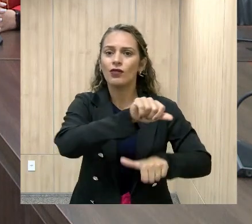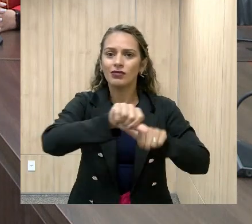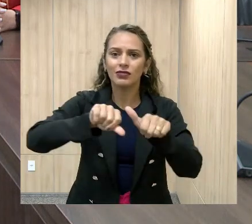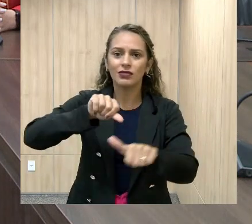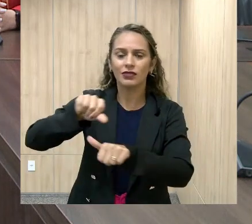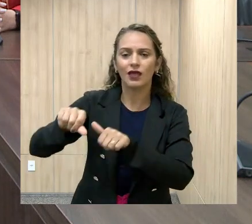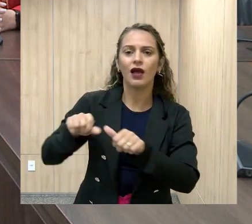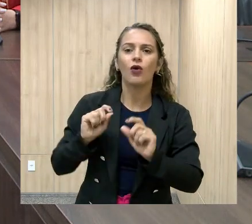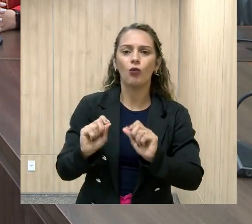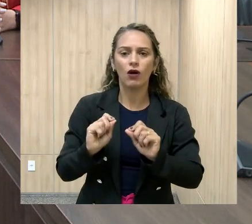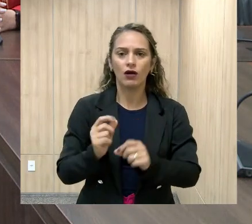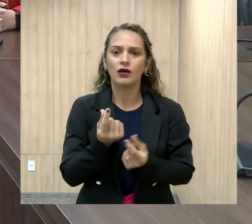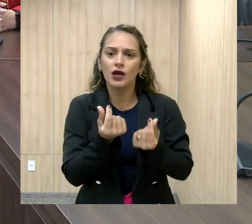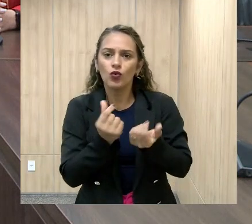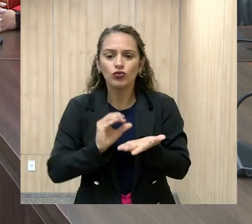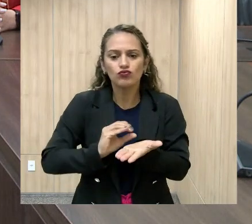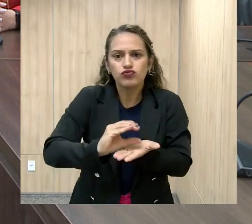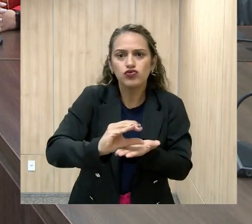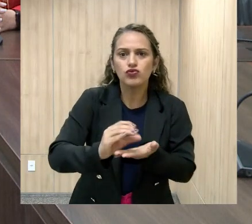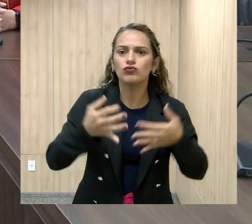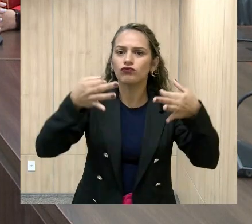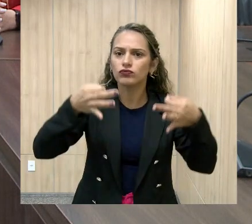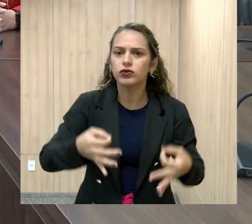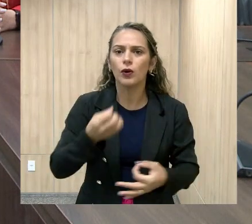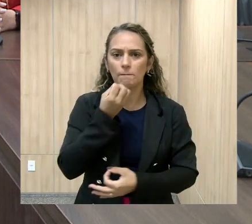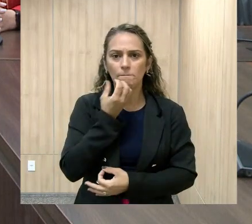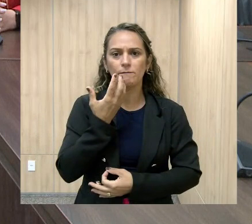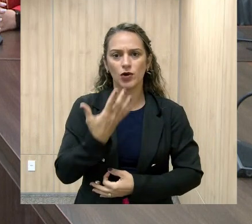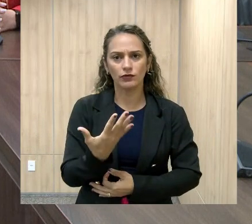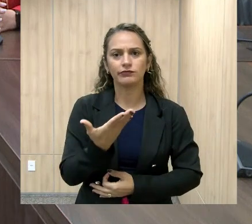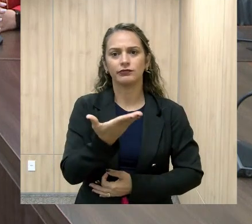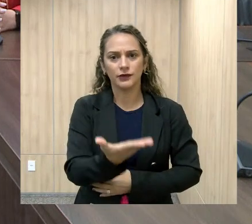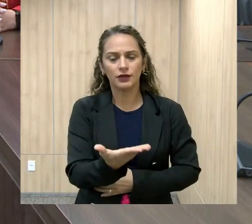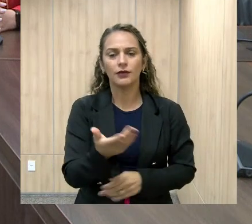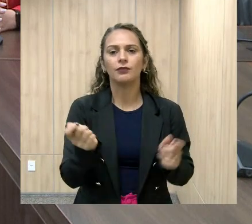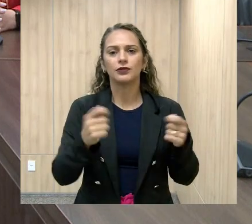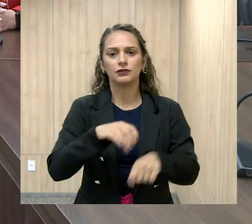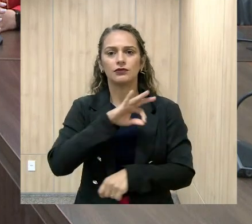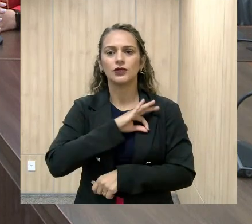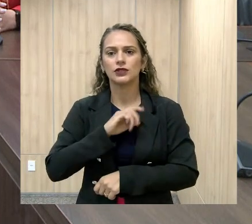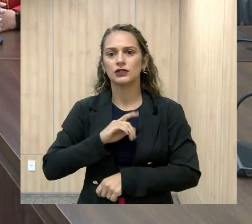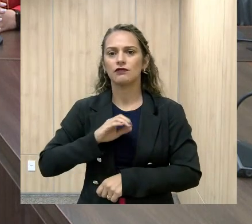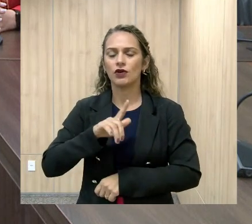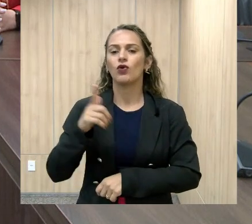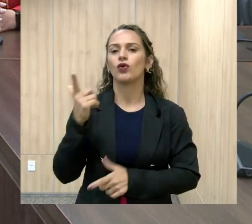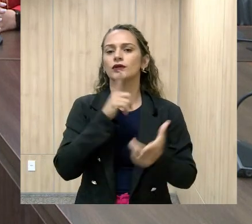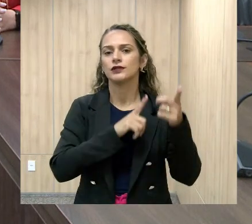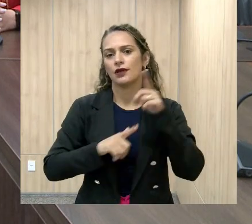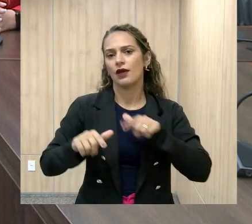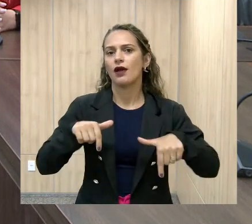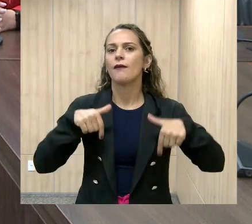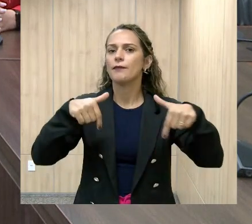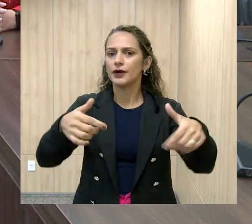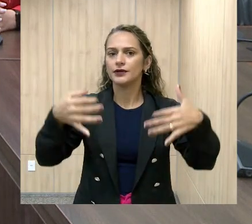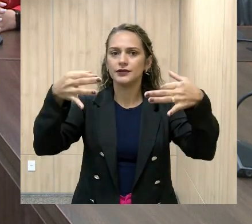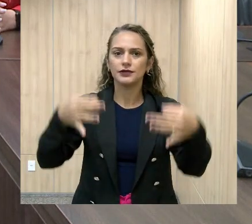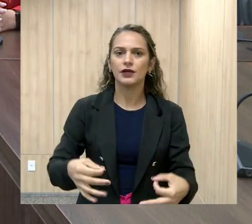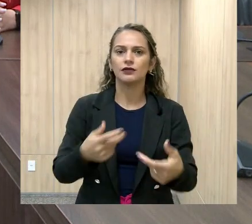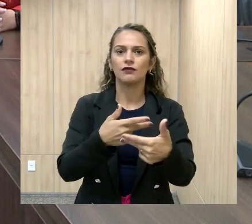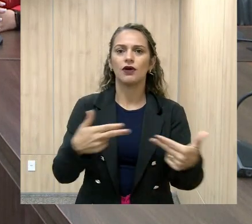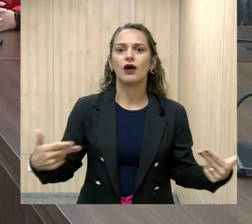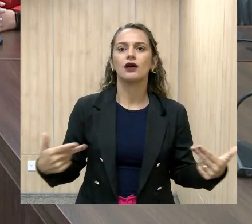um remanejamento de recurso é significativo e pelo menos decente para polícia civil conseguir implementar